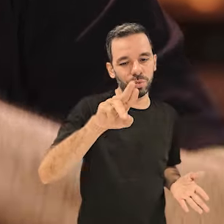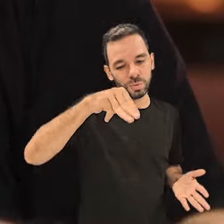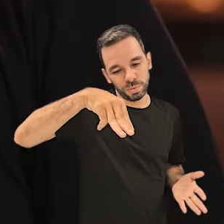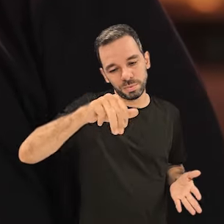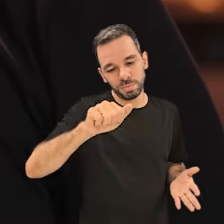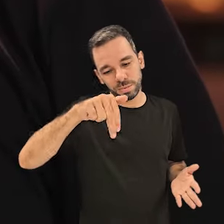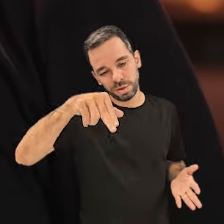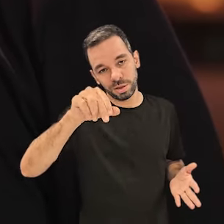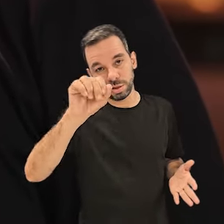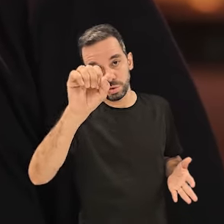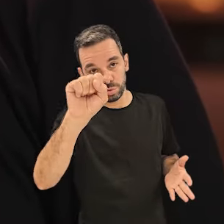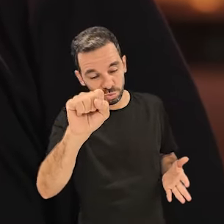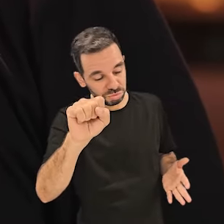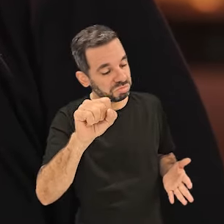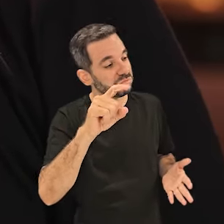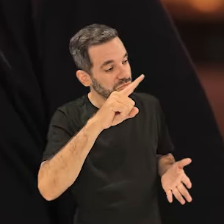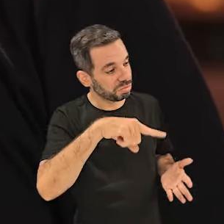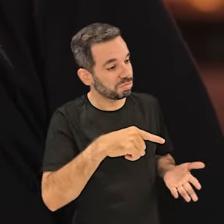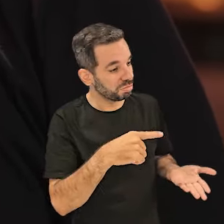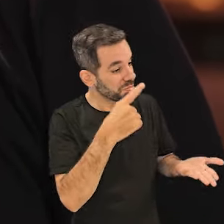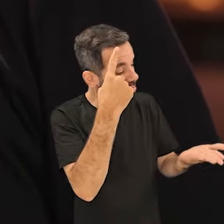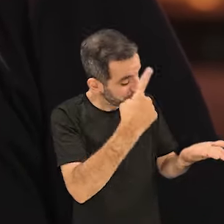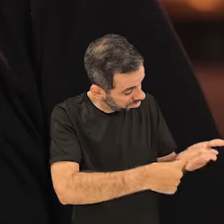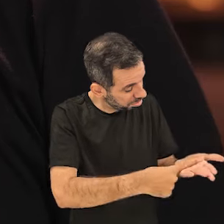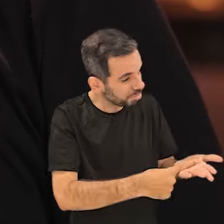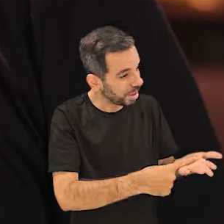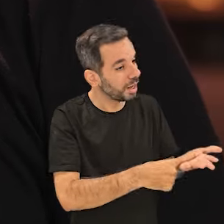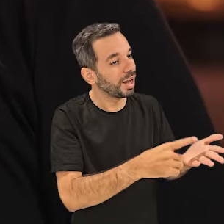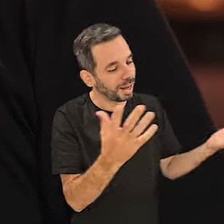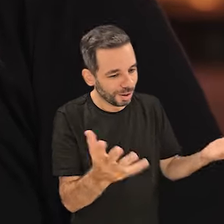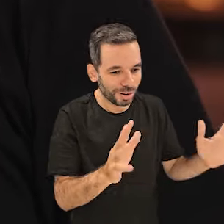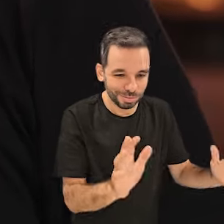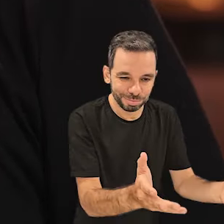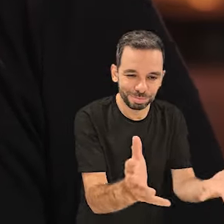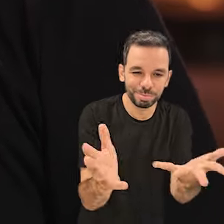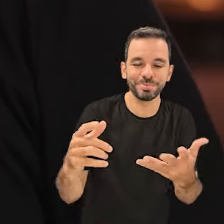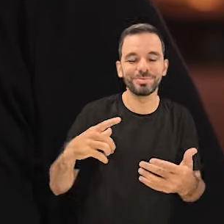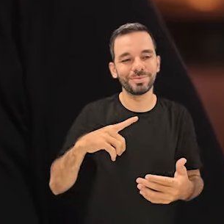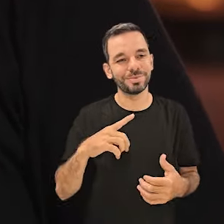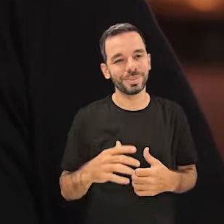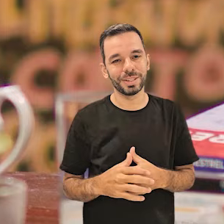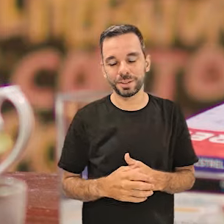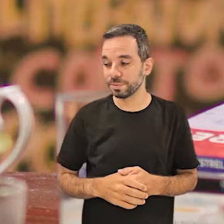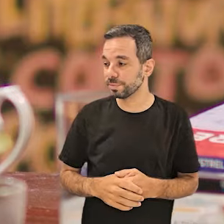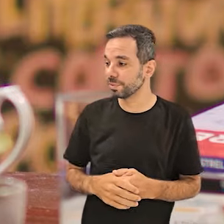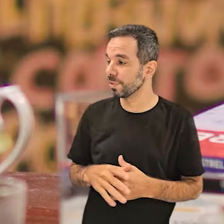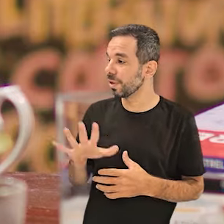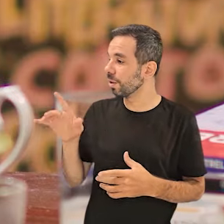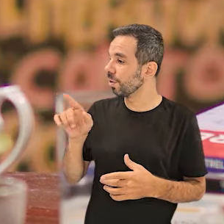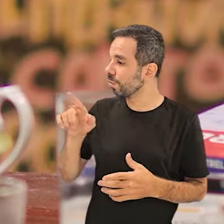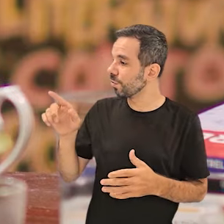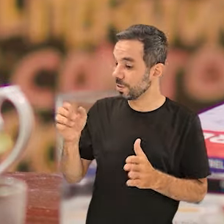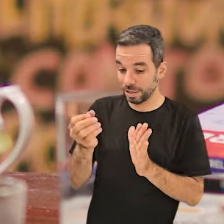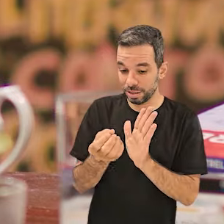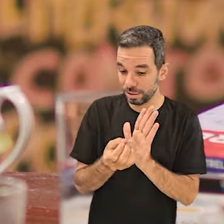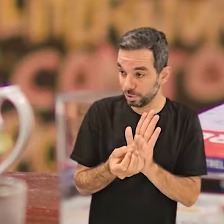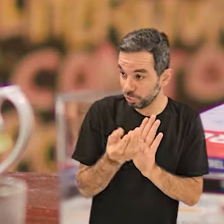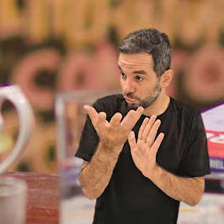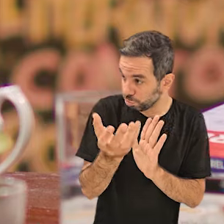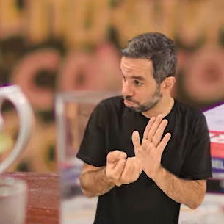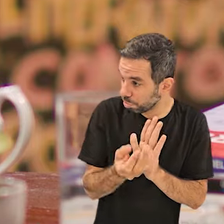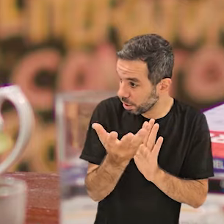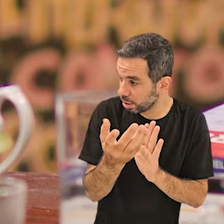a divulgação da literatura brasileira feita em Mato Grosso. Eu estou muito honrado de estar no Menestrel. Fabrício, sem dar muito spoiler, eu queria